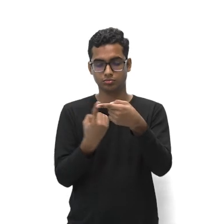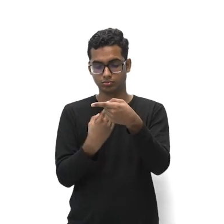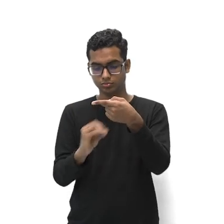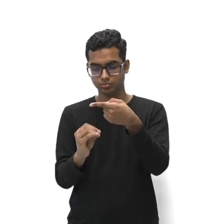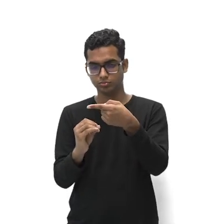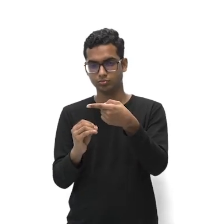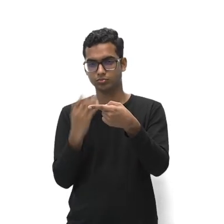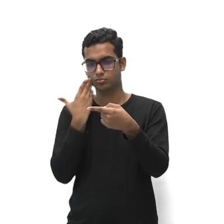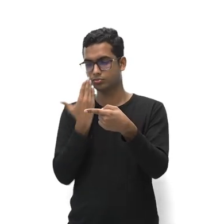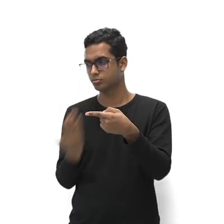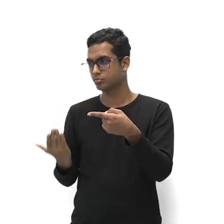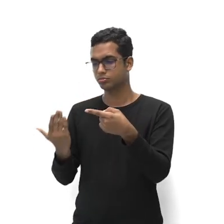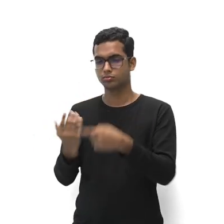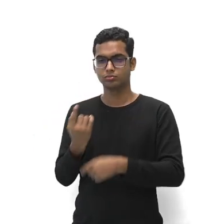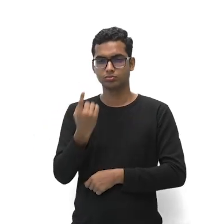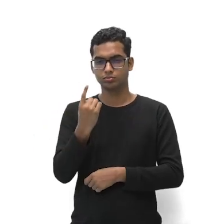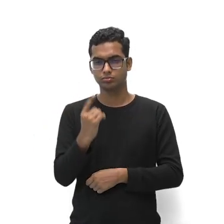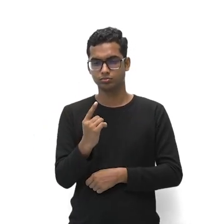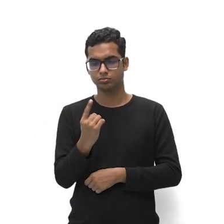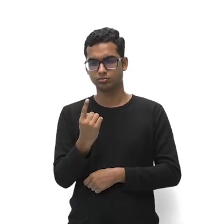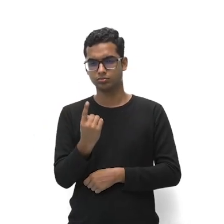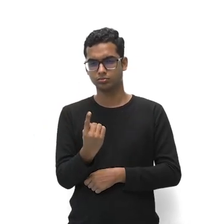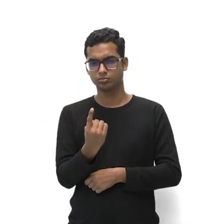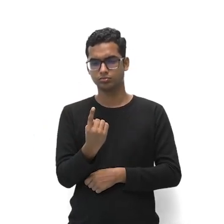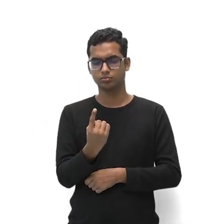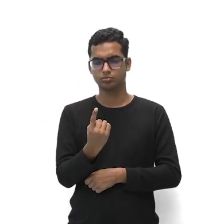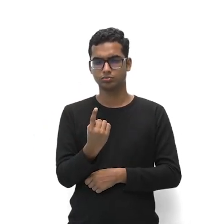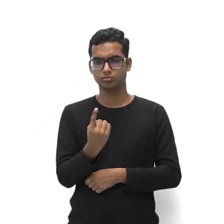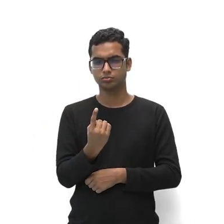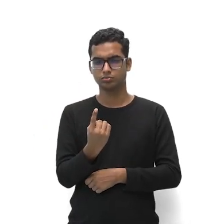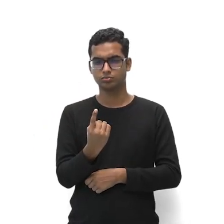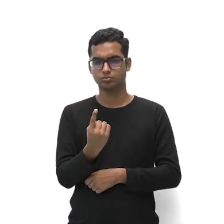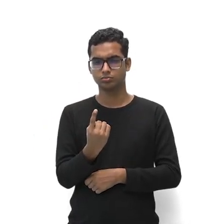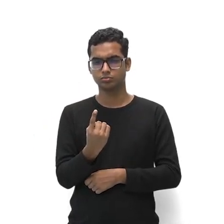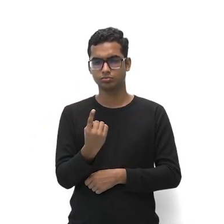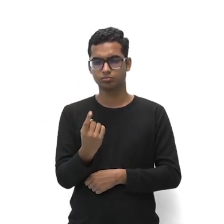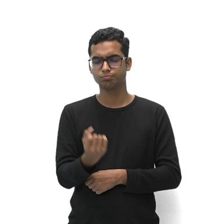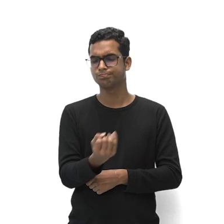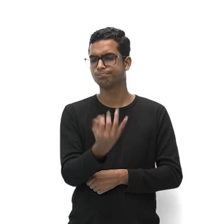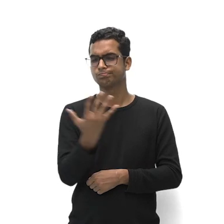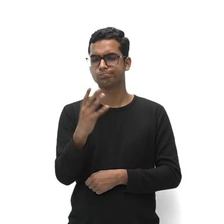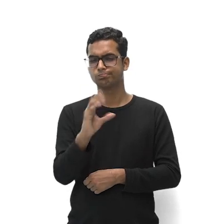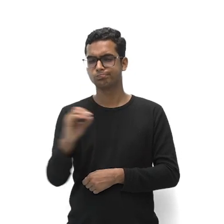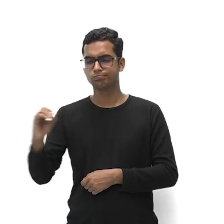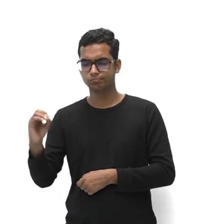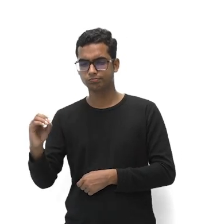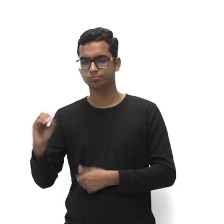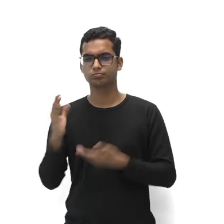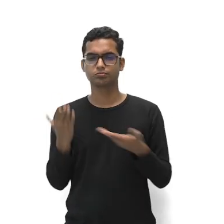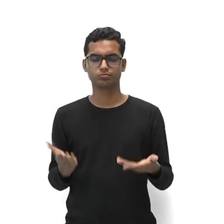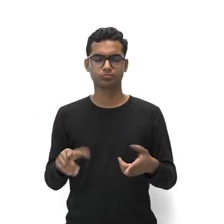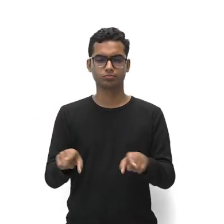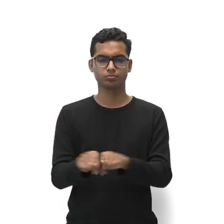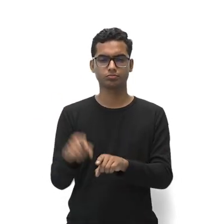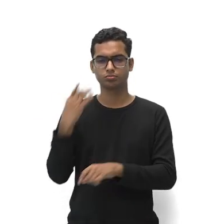cubo é 1 e insiro o número de zeros em função do expoente, que é 3. Então, quantos zeros nós vamos inserir